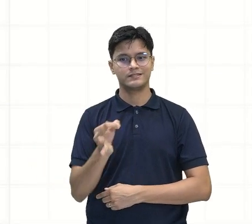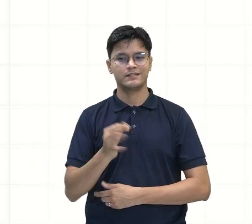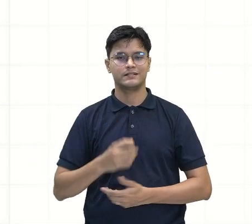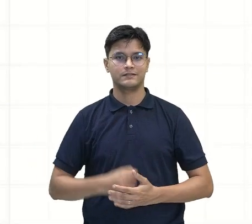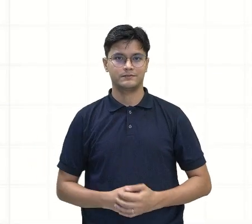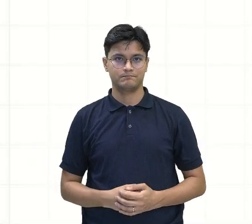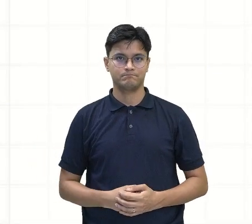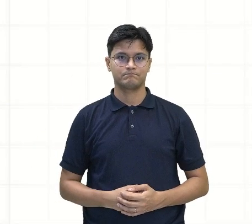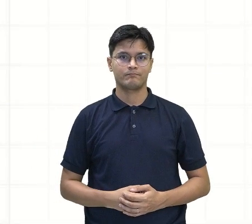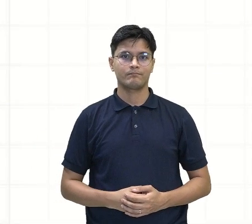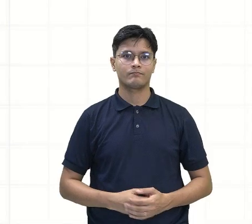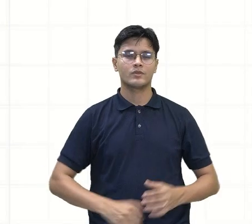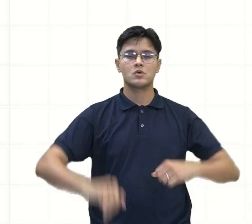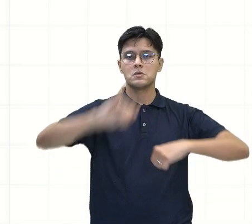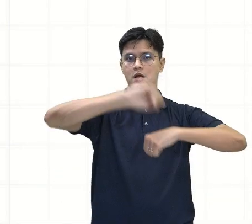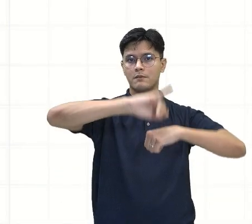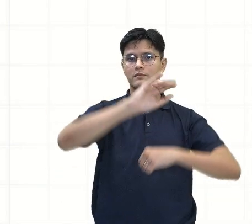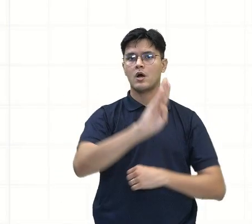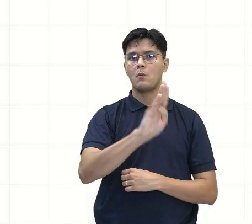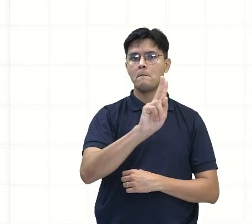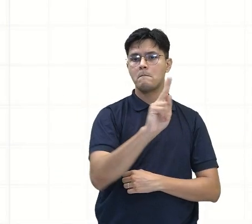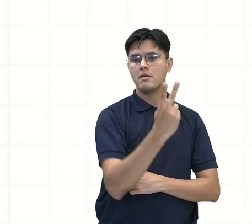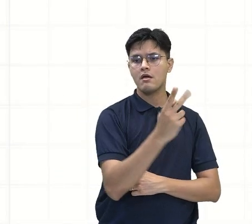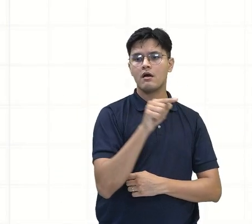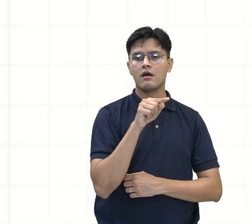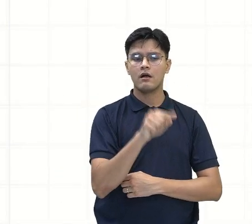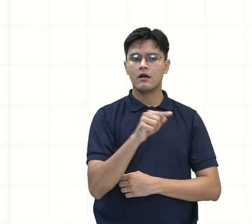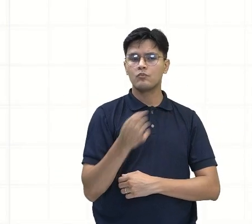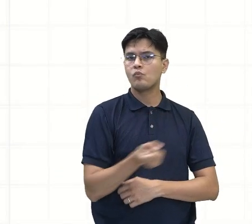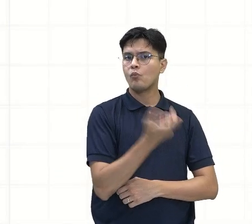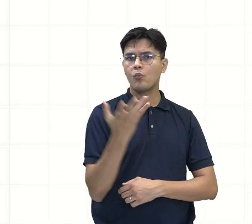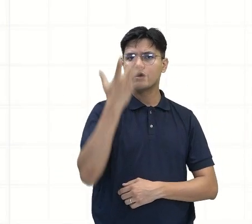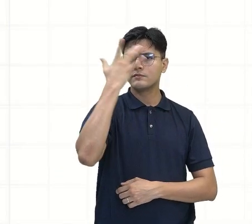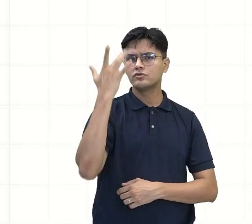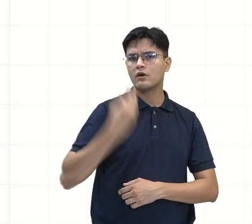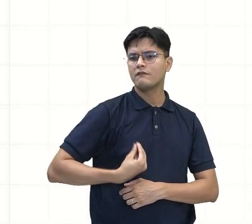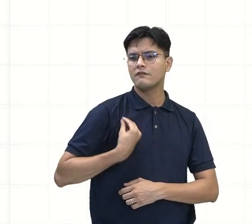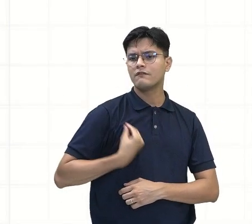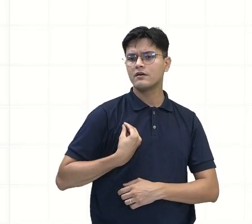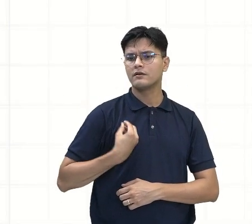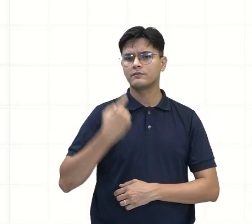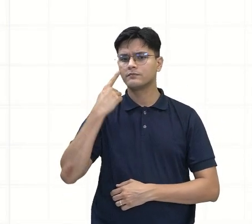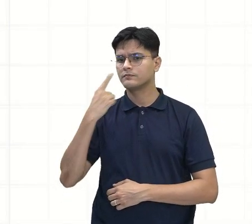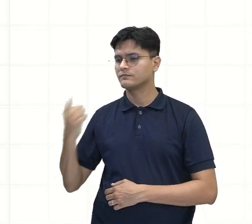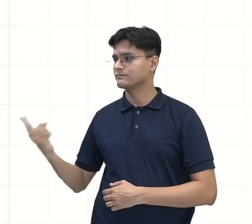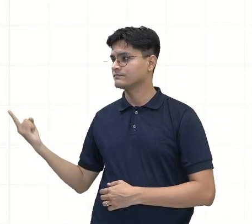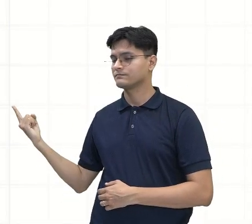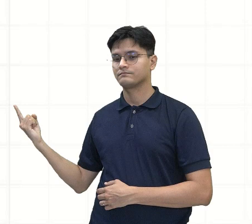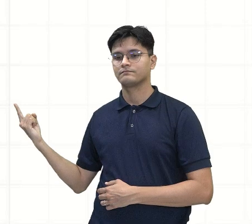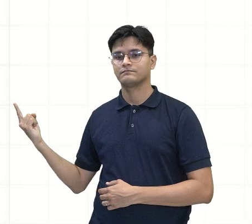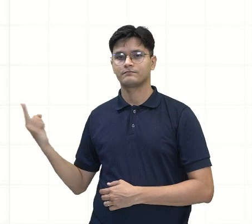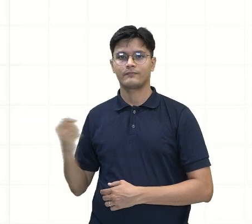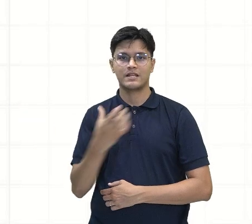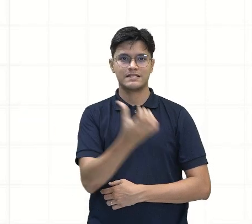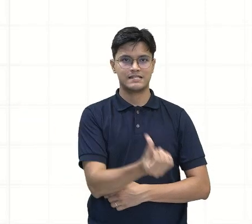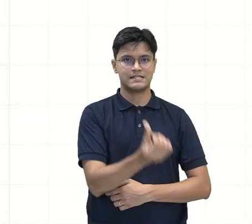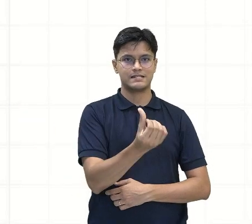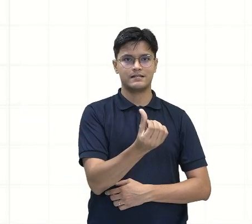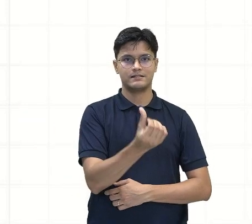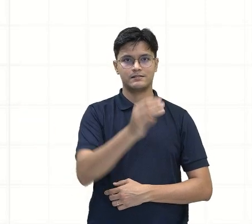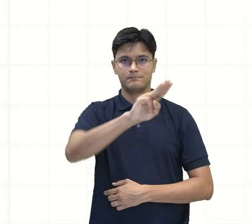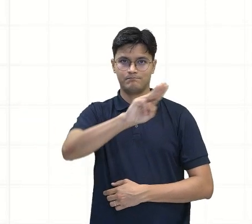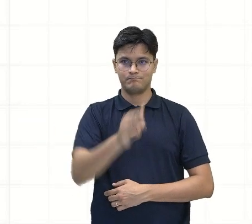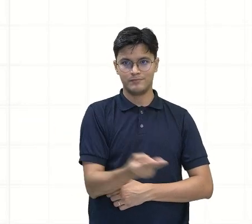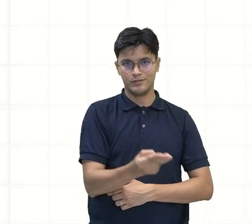Belo Horizonte, né, ele começou falando aqui de Salvador, depois ele está falando de Belo Horizonte aqui, mas tudo bem. Belo Horizonte, 6